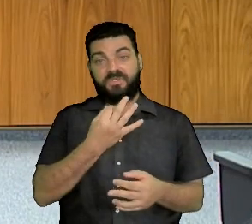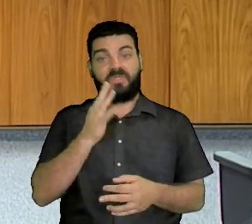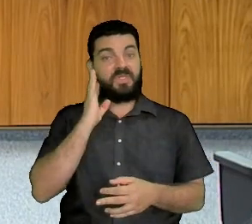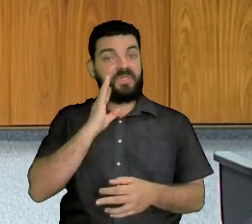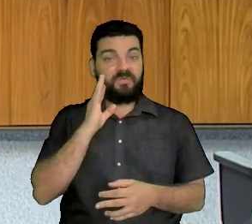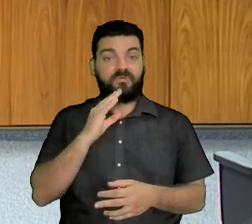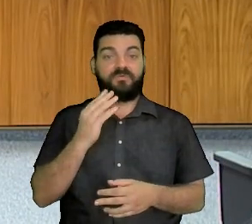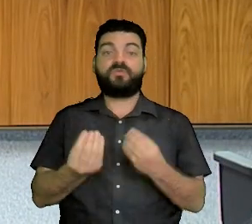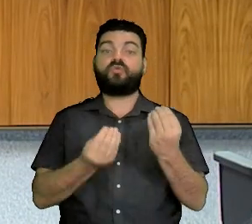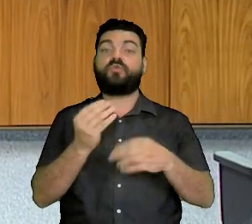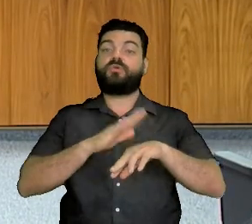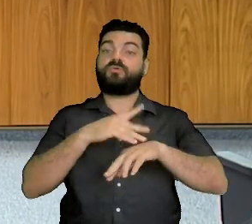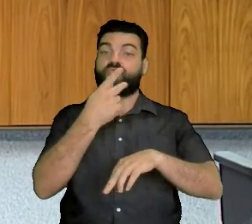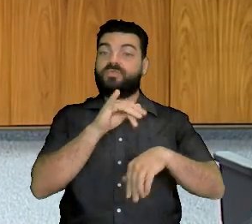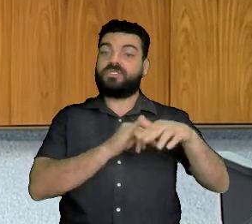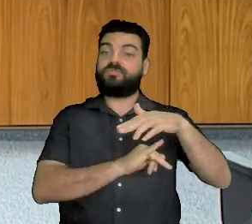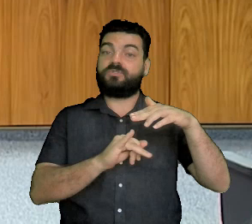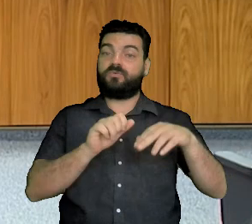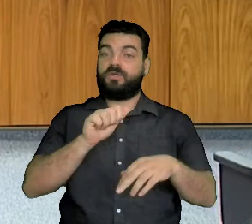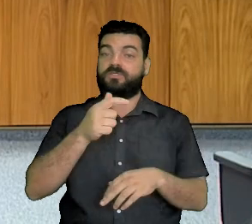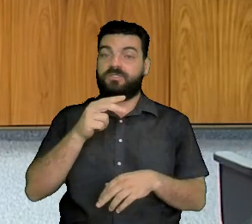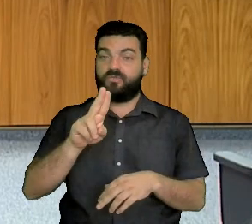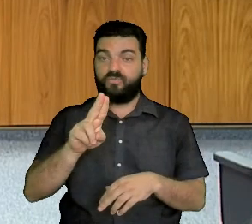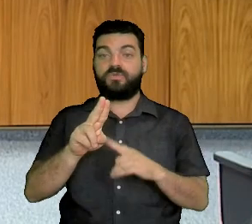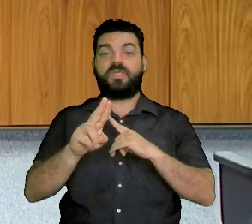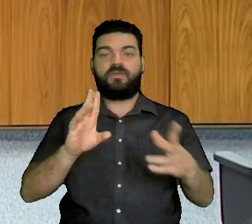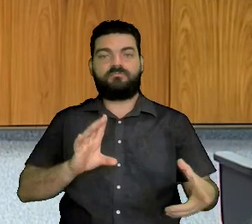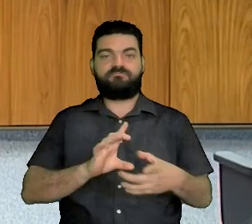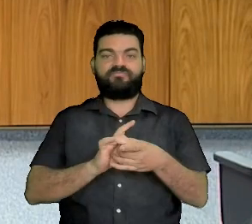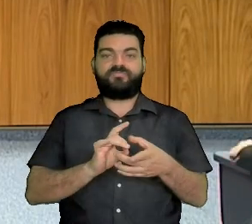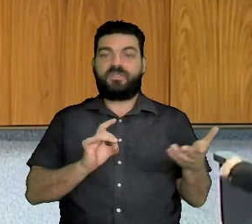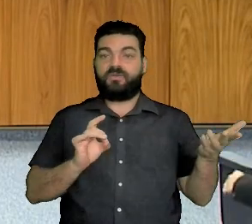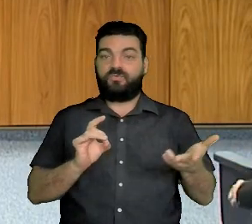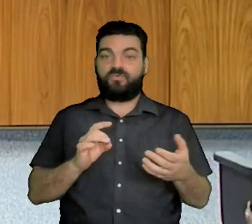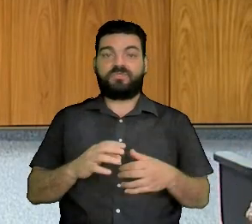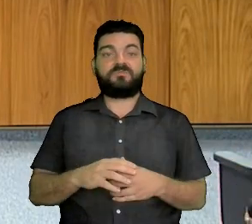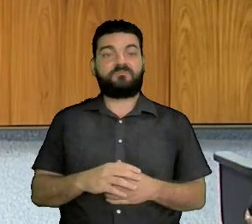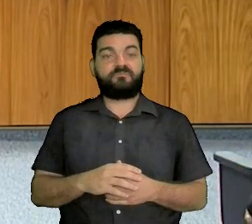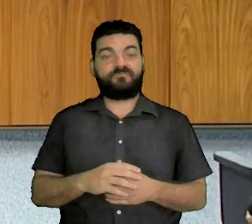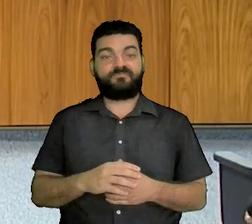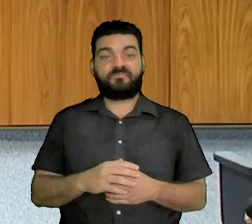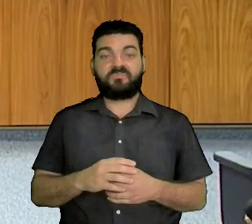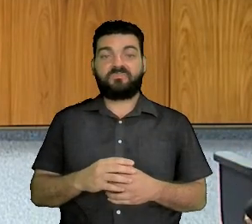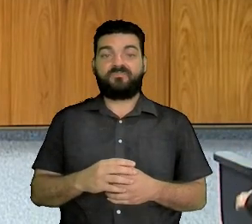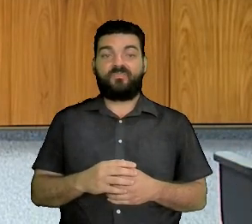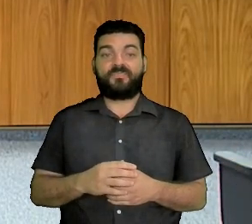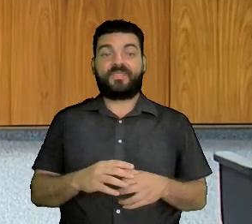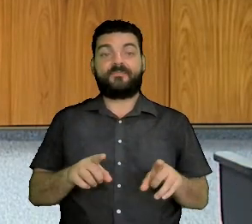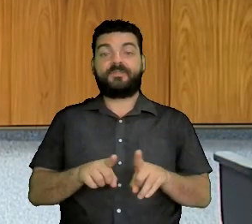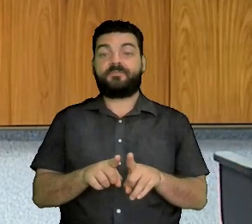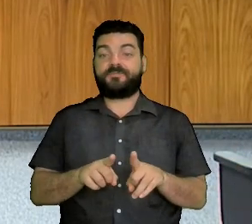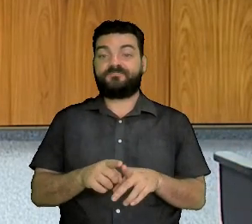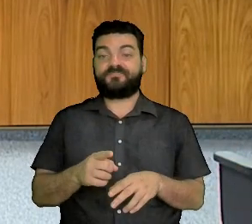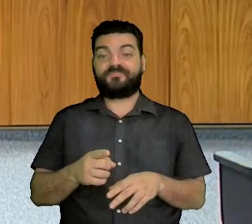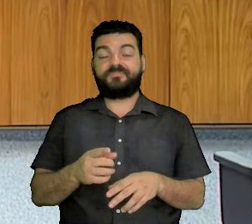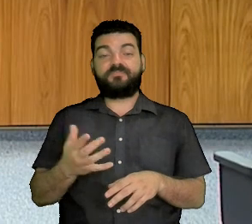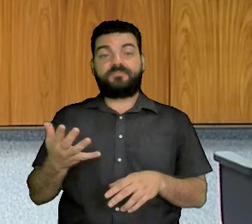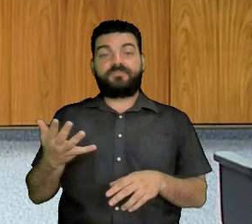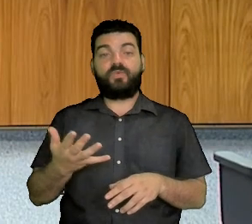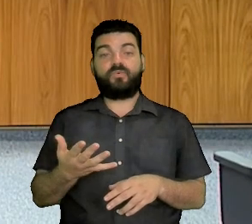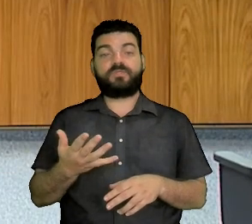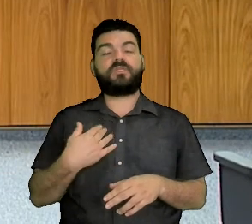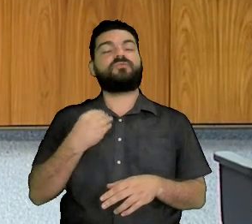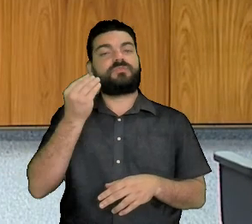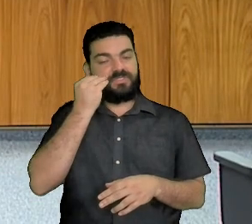da instituição que é a nossa parceira e a qual temos visado sempre